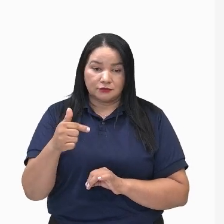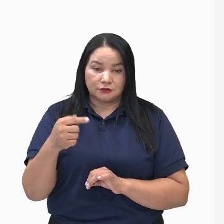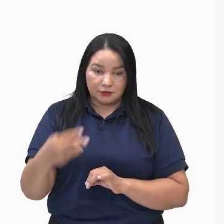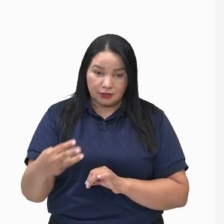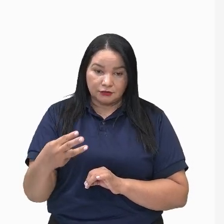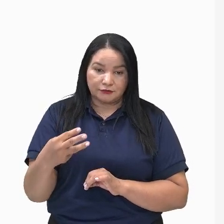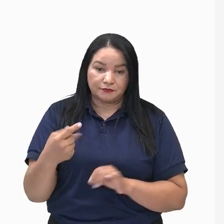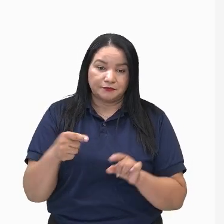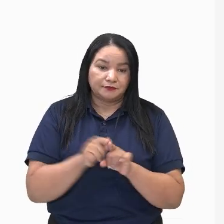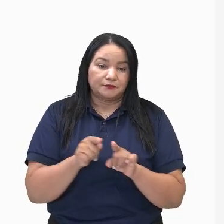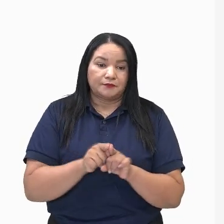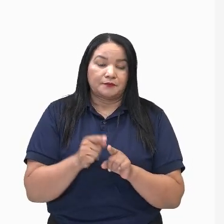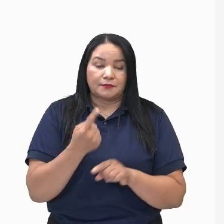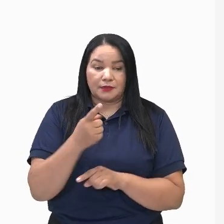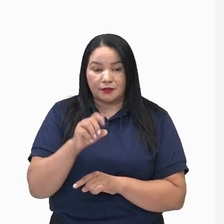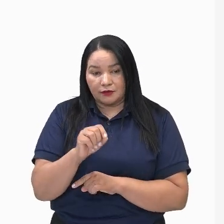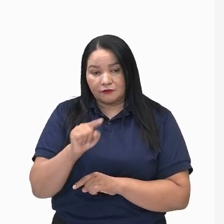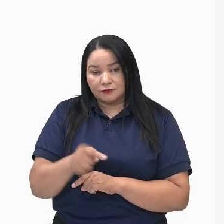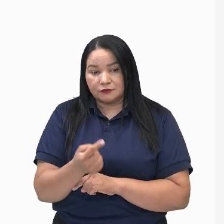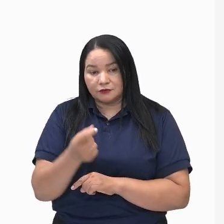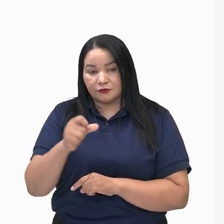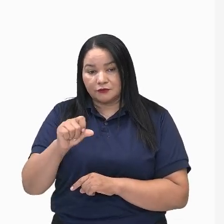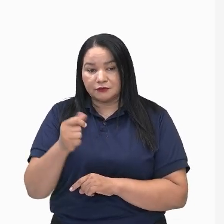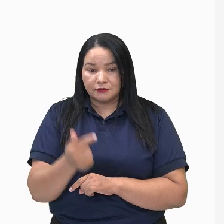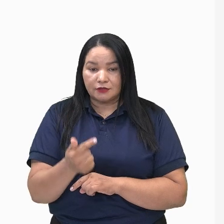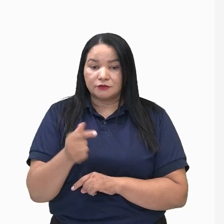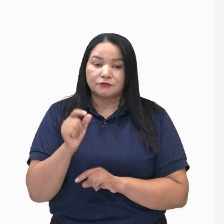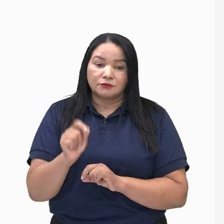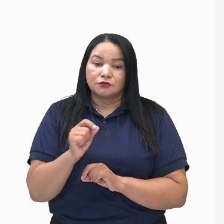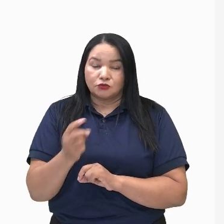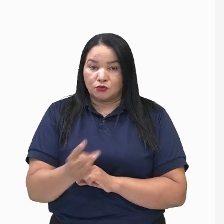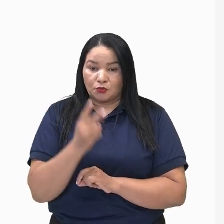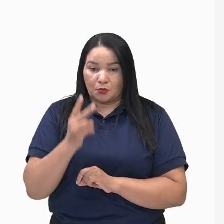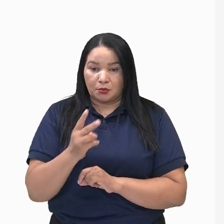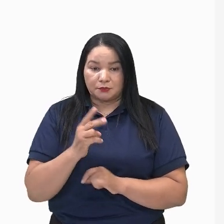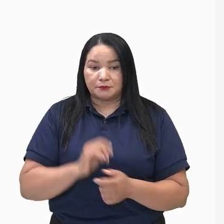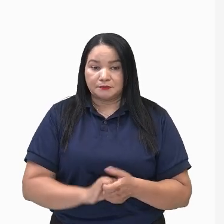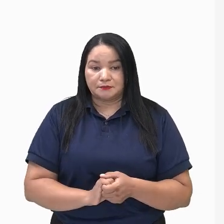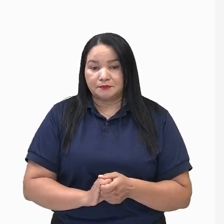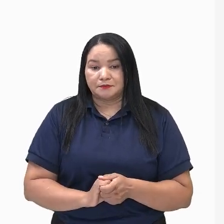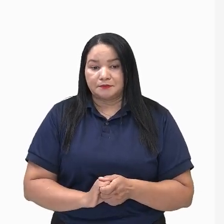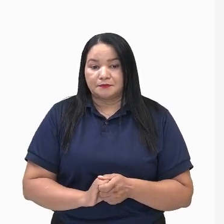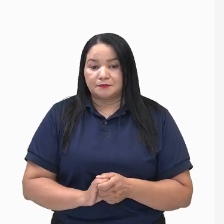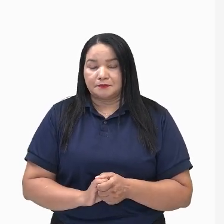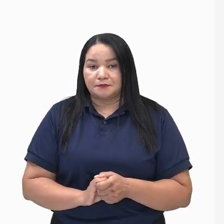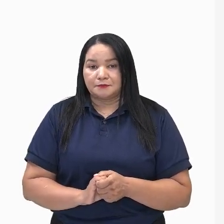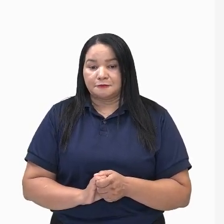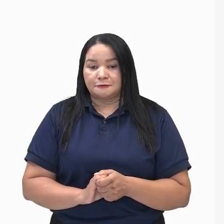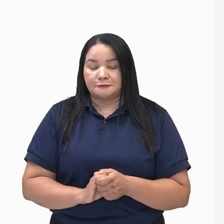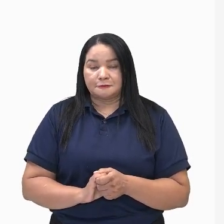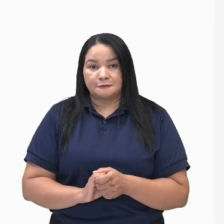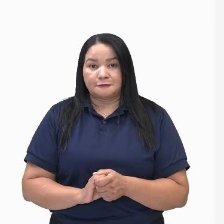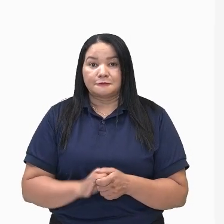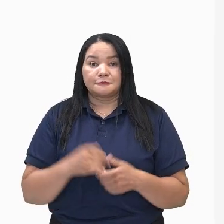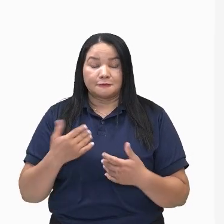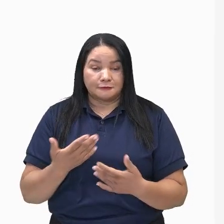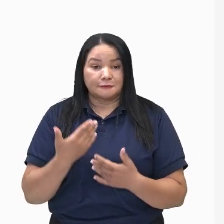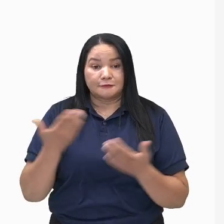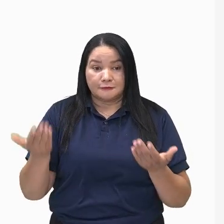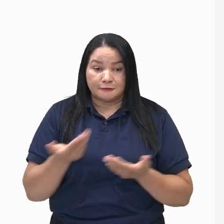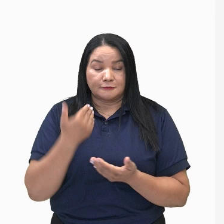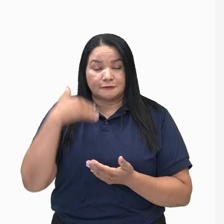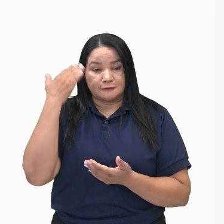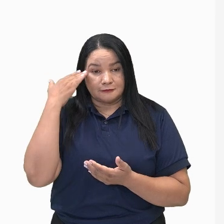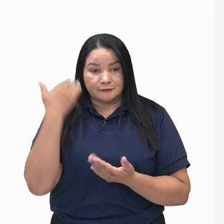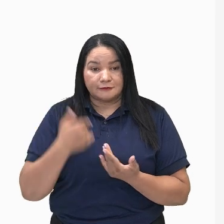e 10,97 metros para os jogos ali em duplas. Perfeito? Para a gente entender um pouco melhor, né? A gente já viu